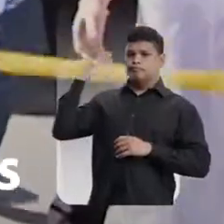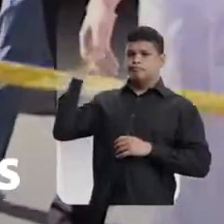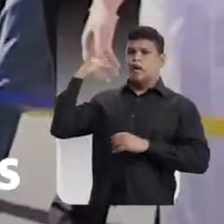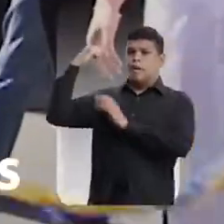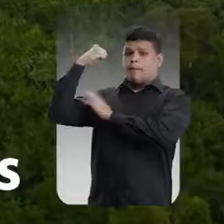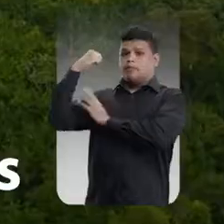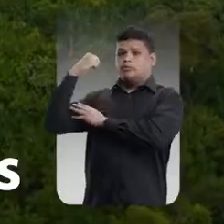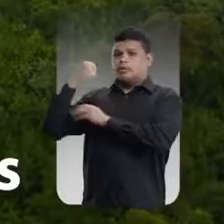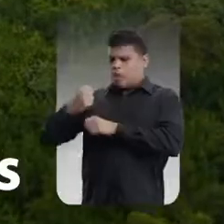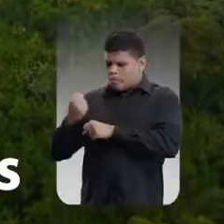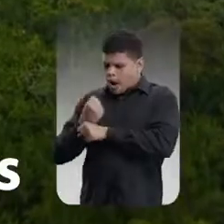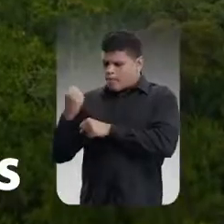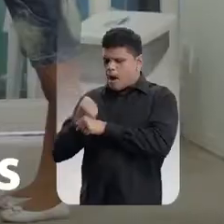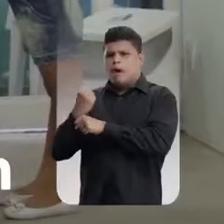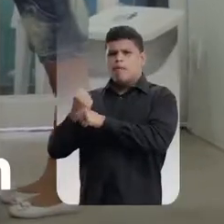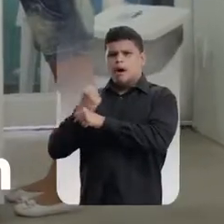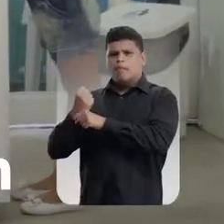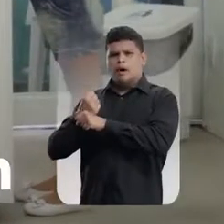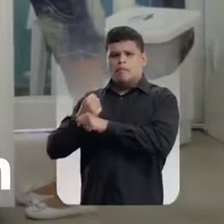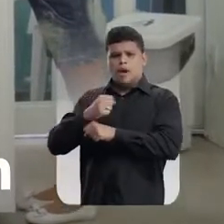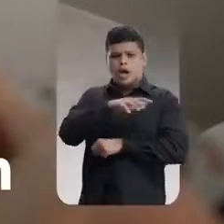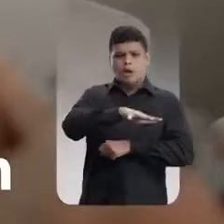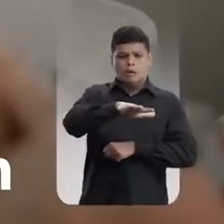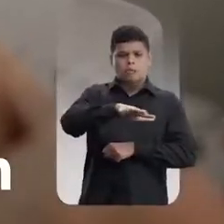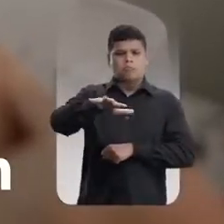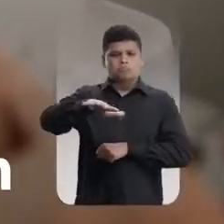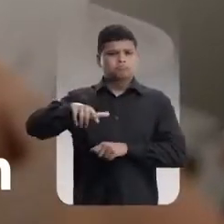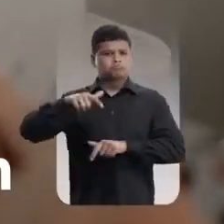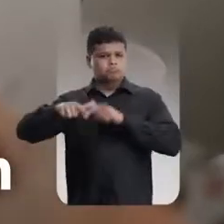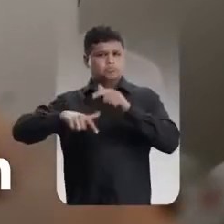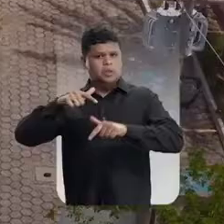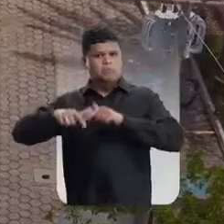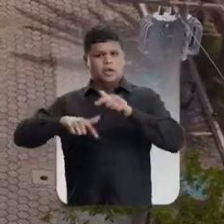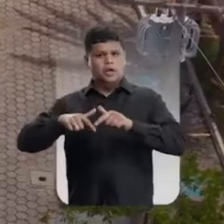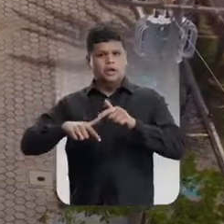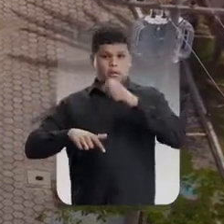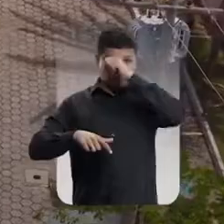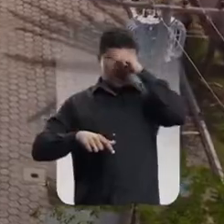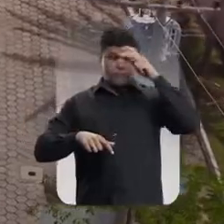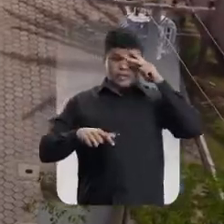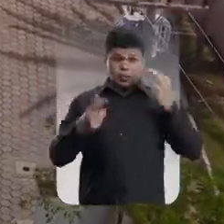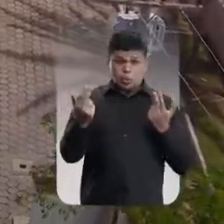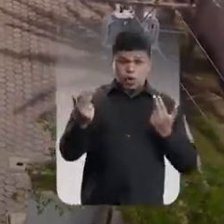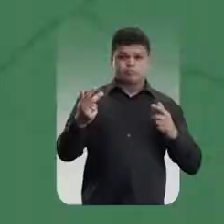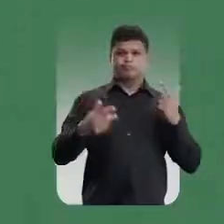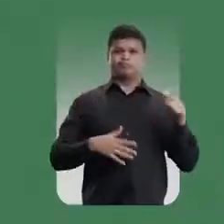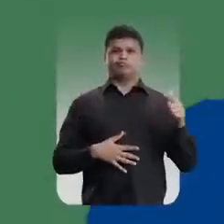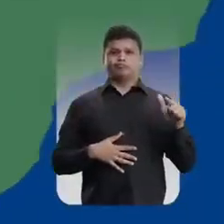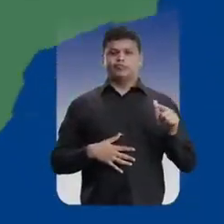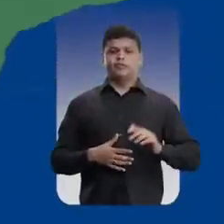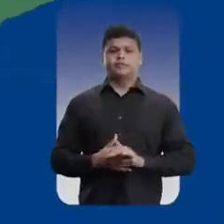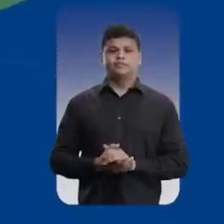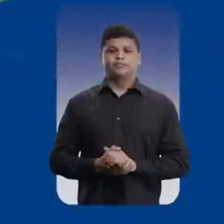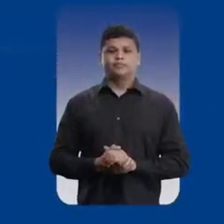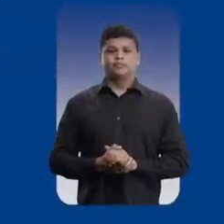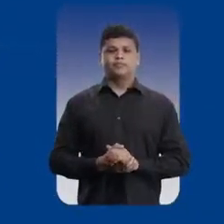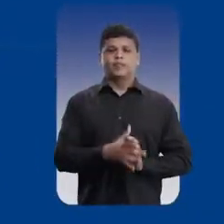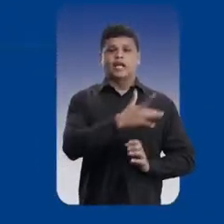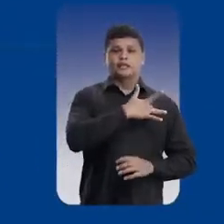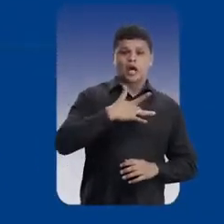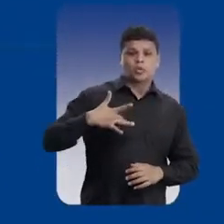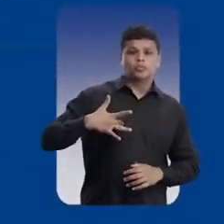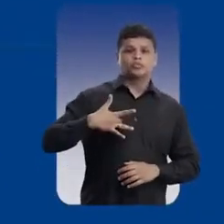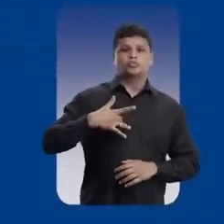administrou, amazonino entregou obras e fez os serviços funcionarem como nenhum outro prefeito. Postos de